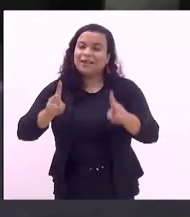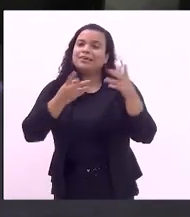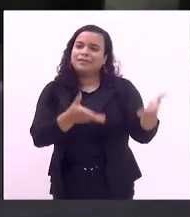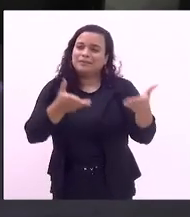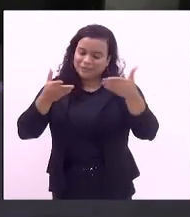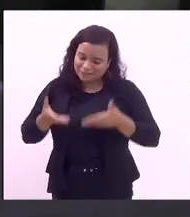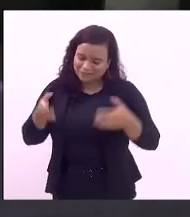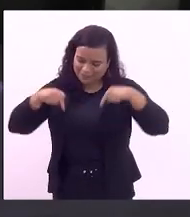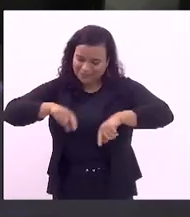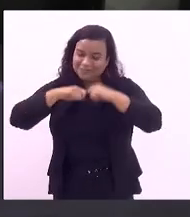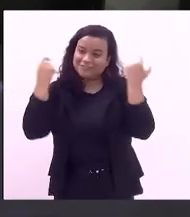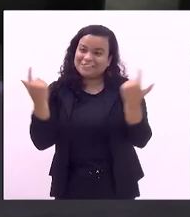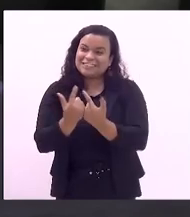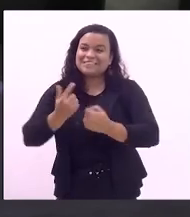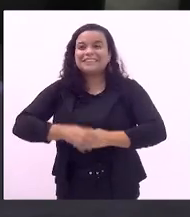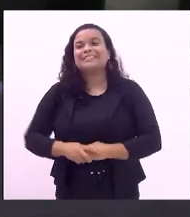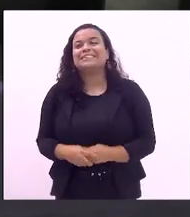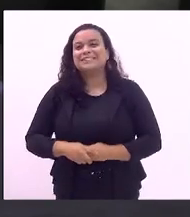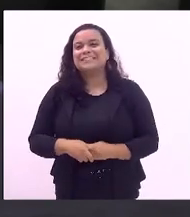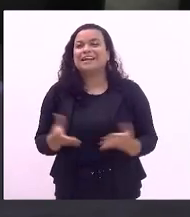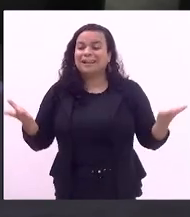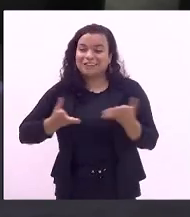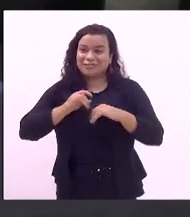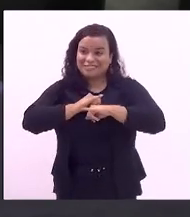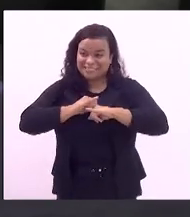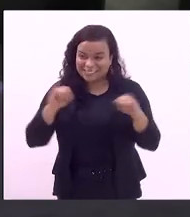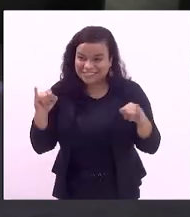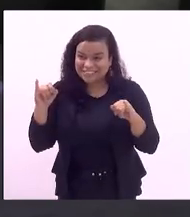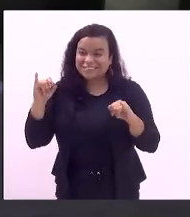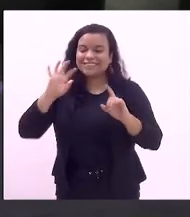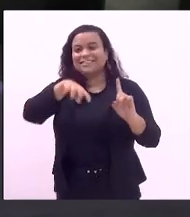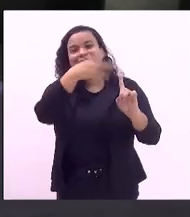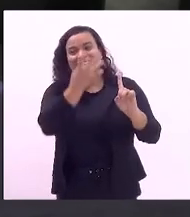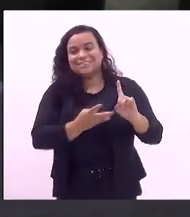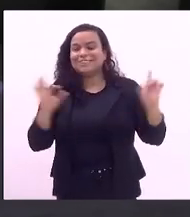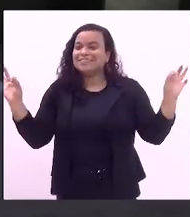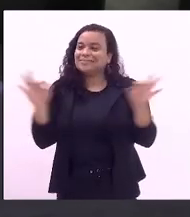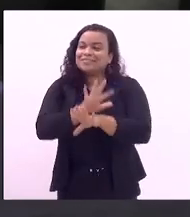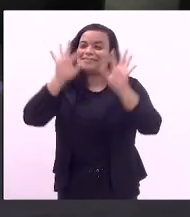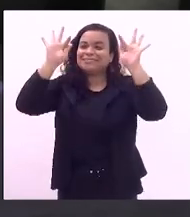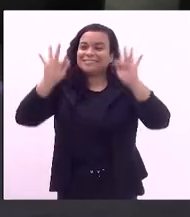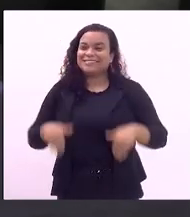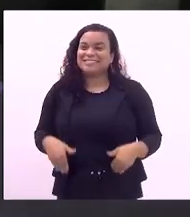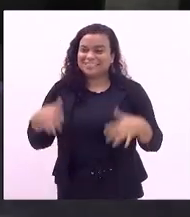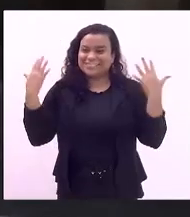bem-vindos aqui A ideia é claro essa solenidade encerrada